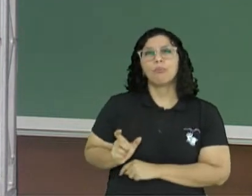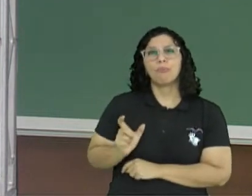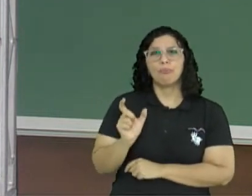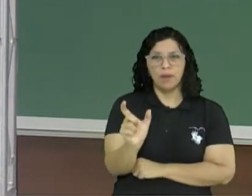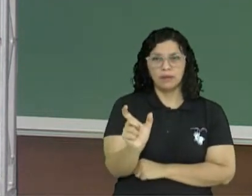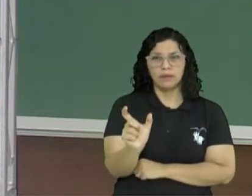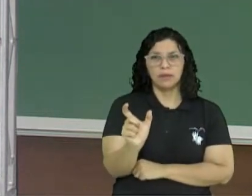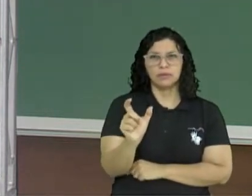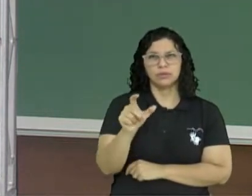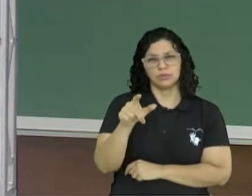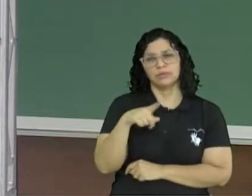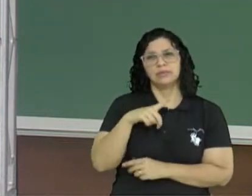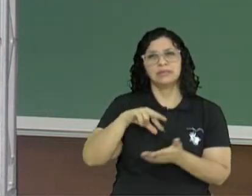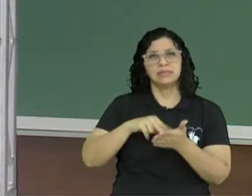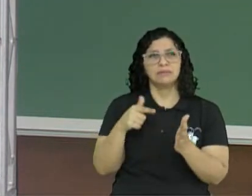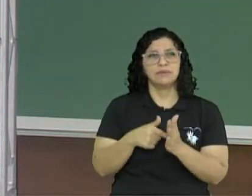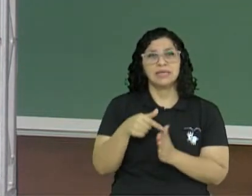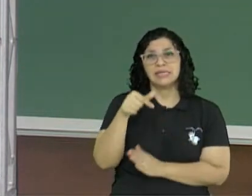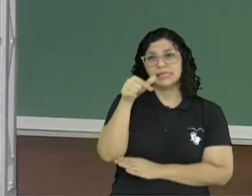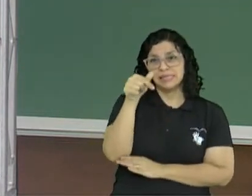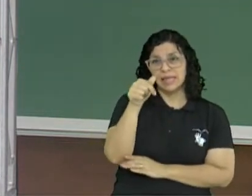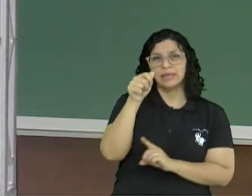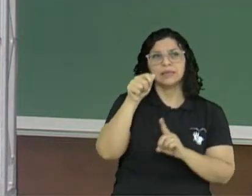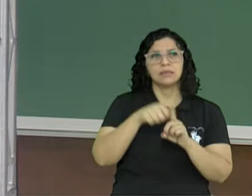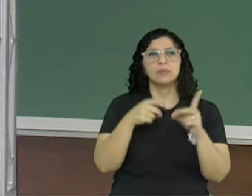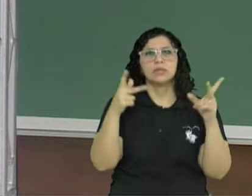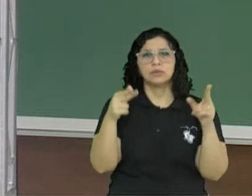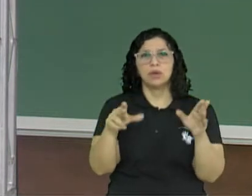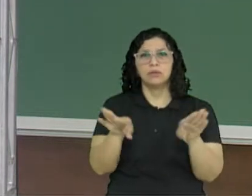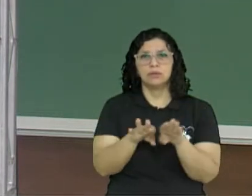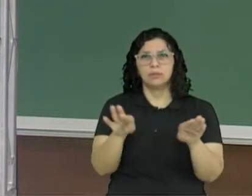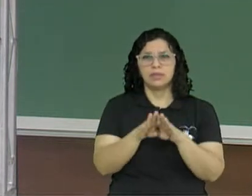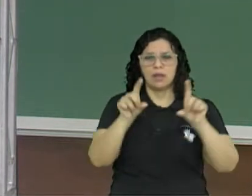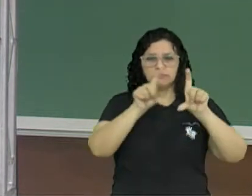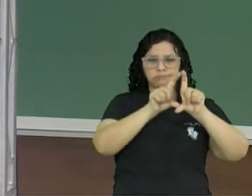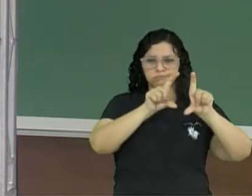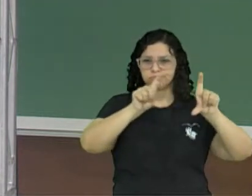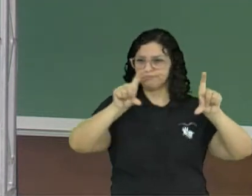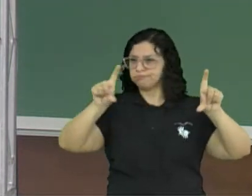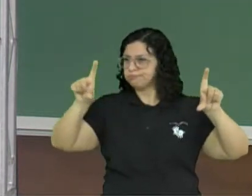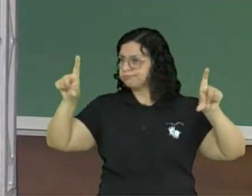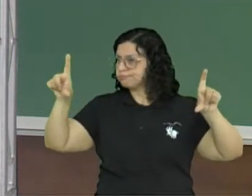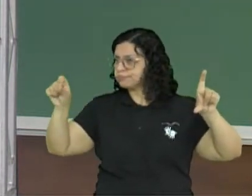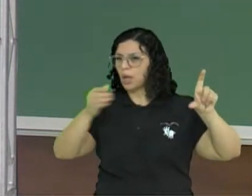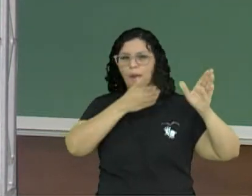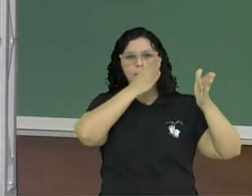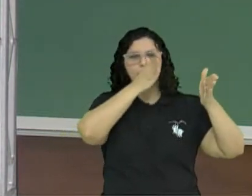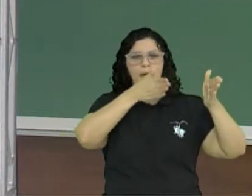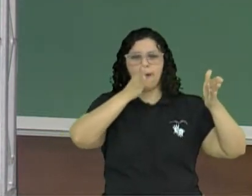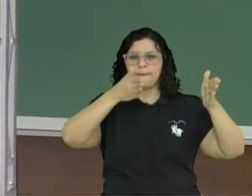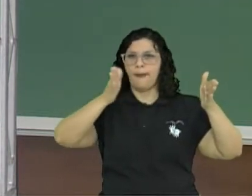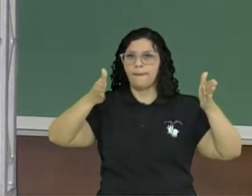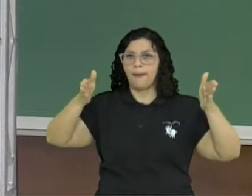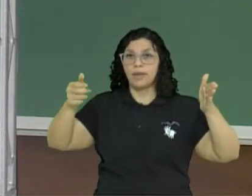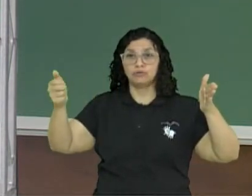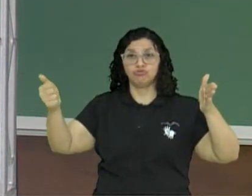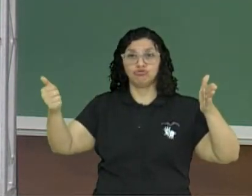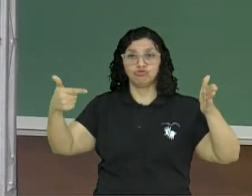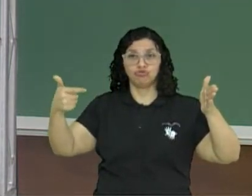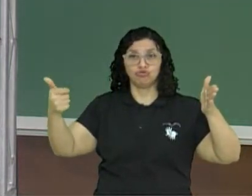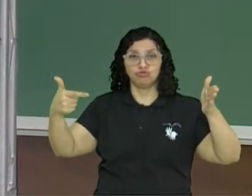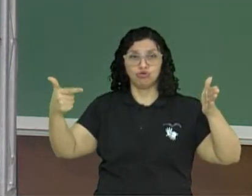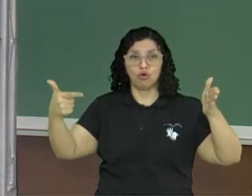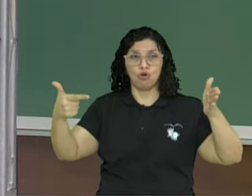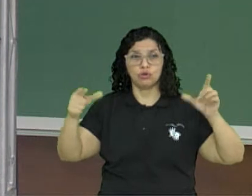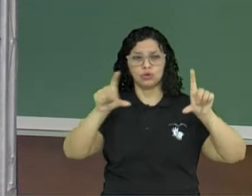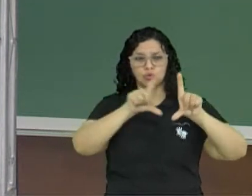Que fração esses 7 meses equivaleria? Ó, eu simulei aqui como se esse inteiro aqui fosse o ano, ó. Então, aqui